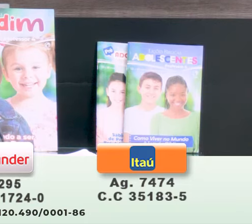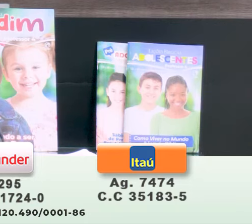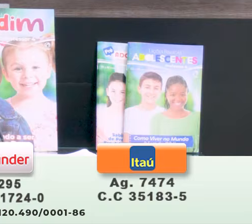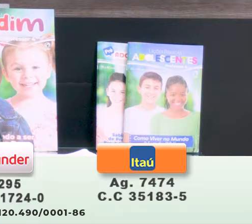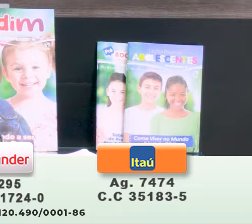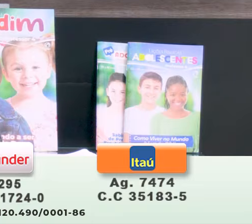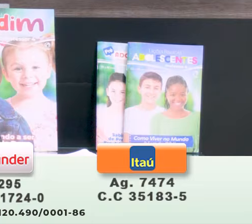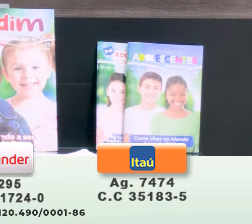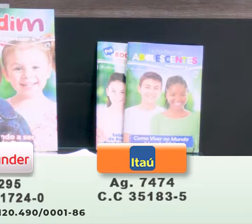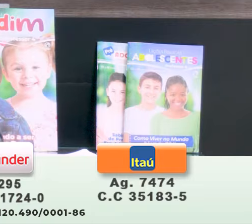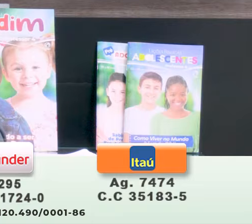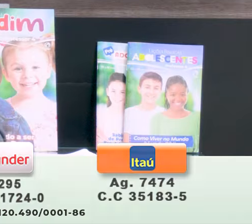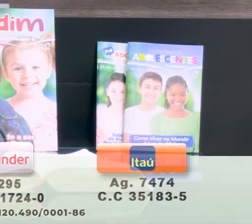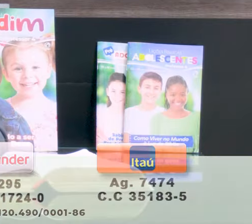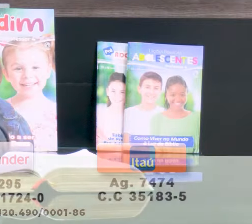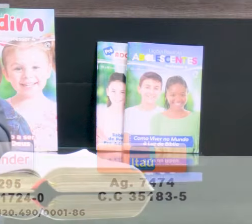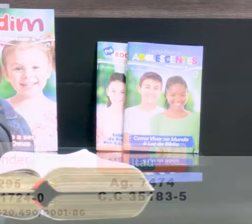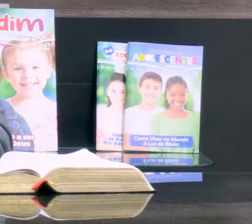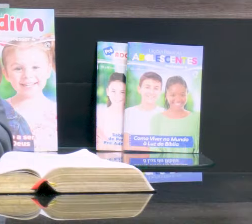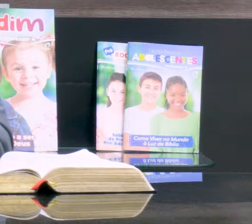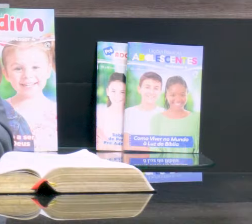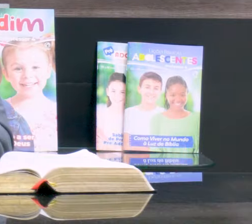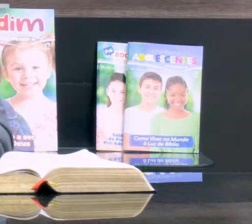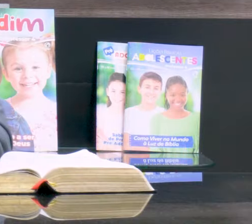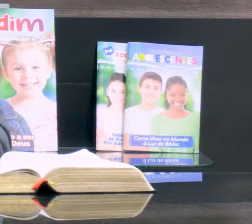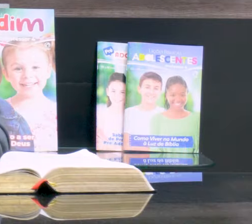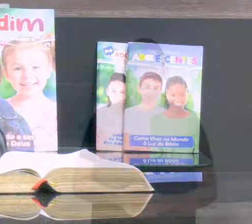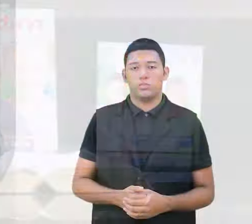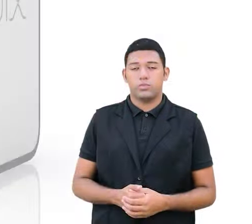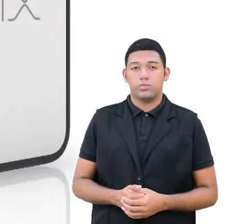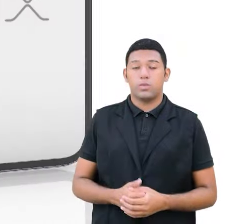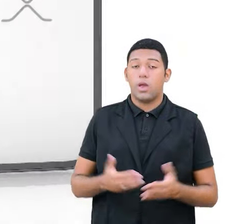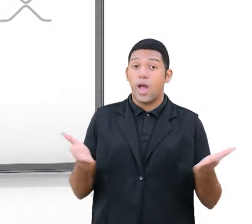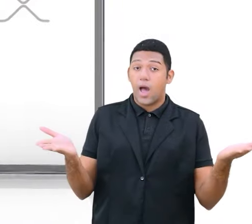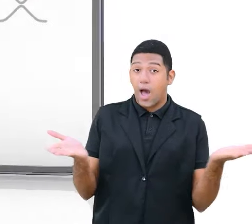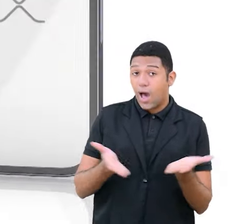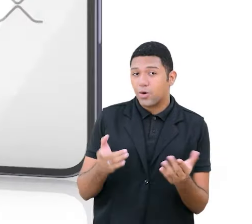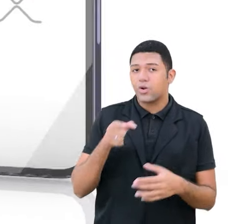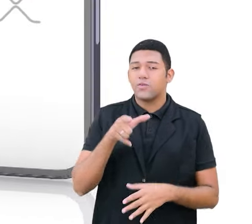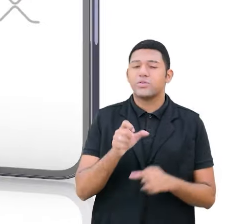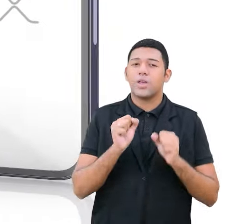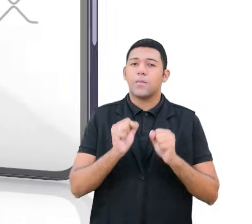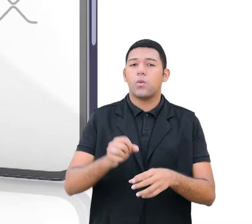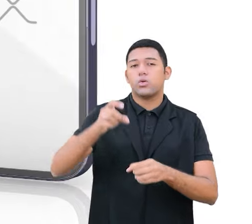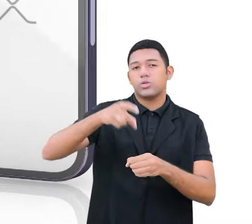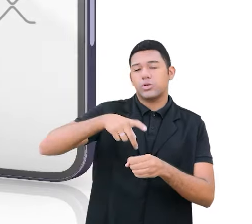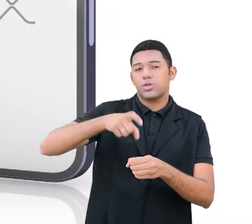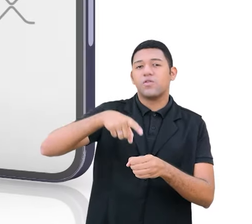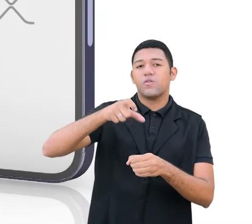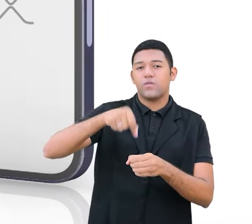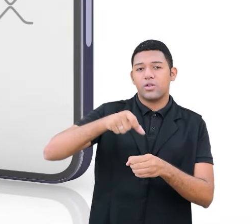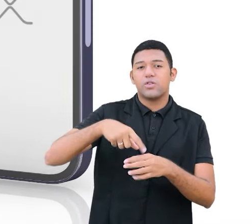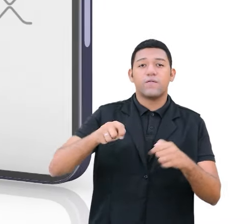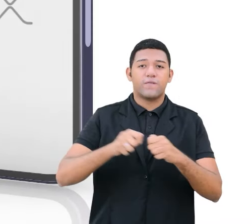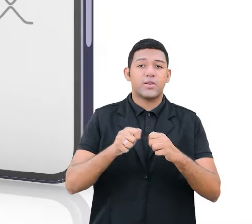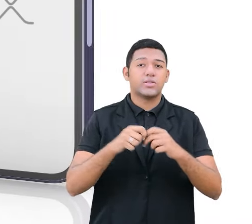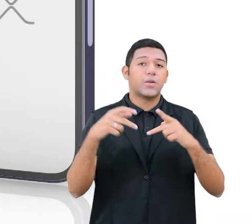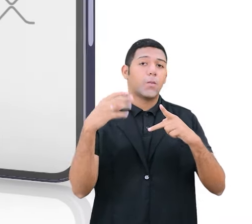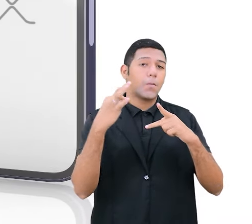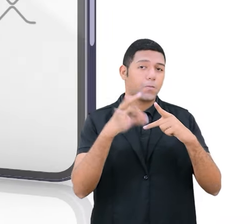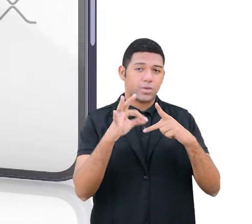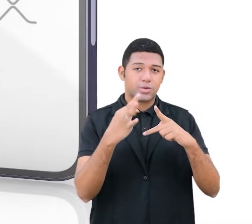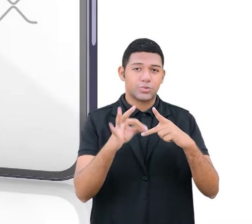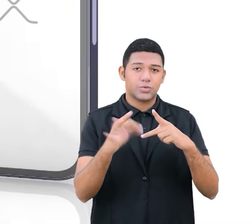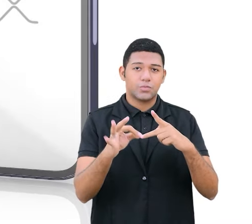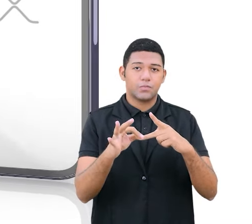dos adolescentes. Deus te abençoe, em nome de Jesus. Agora você pode fazer a sua contribuição através do PIX,